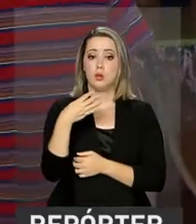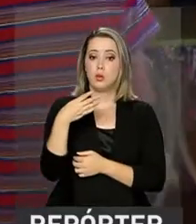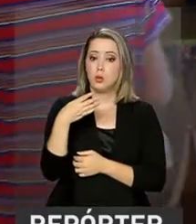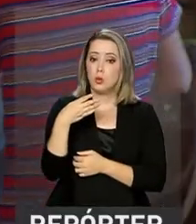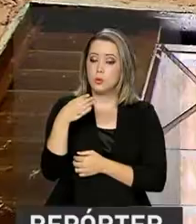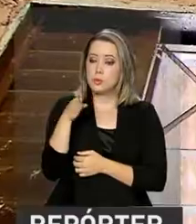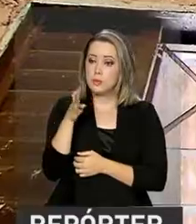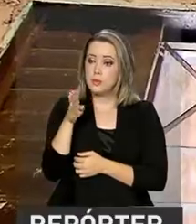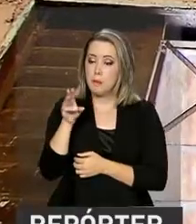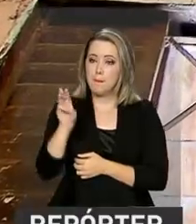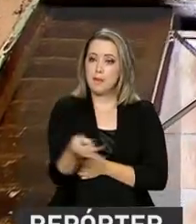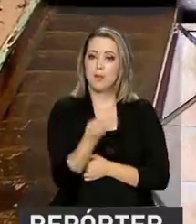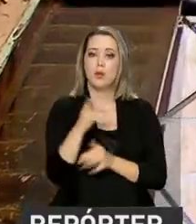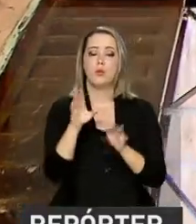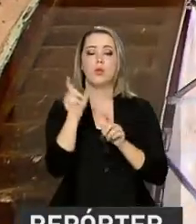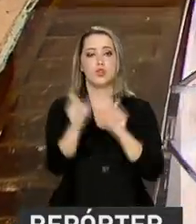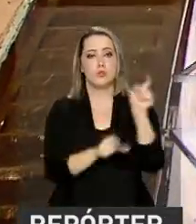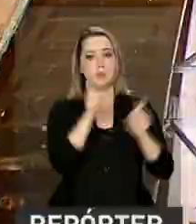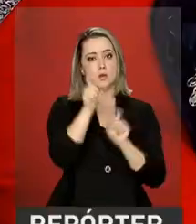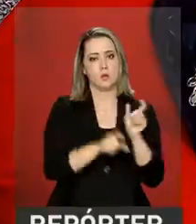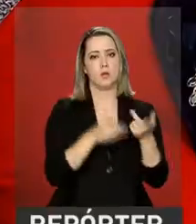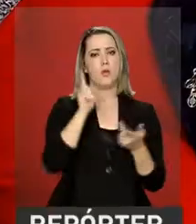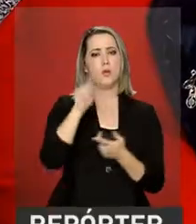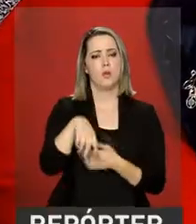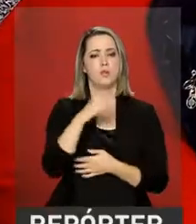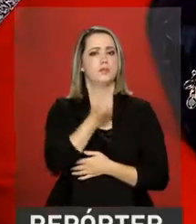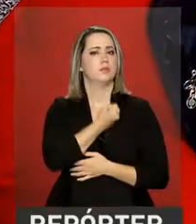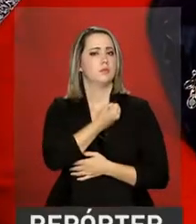são são dados